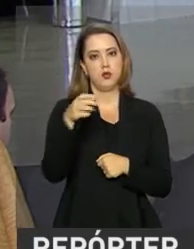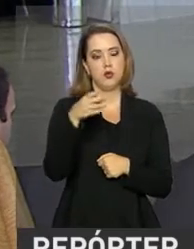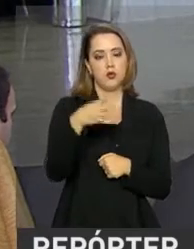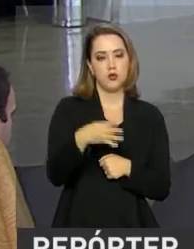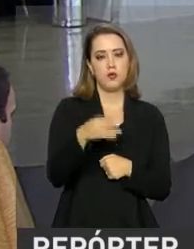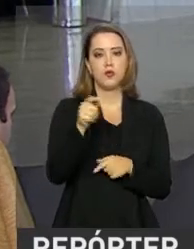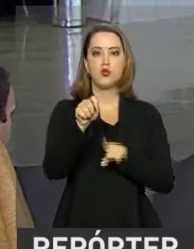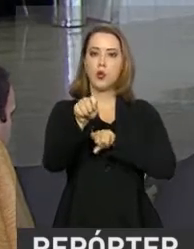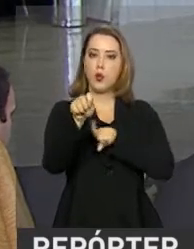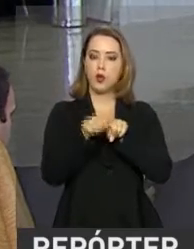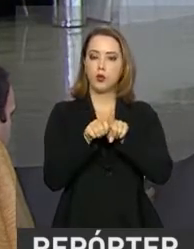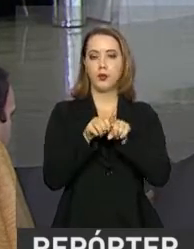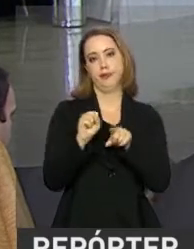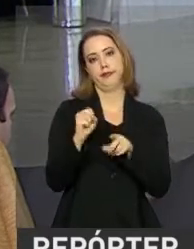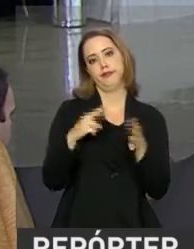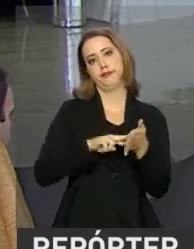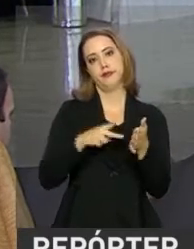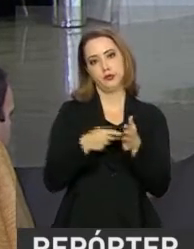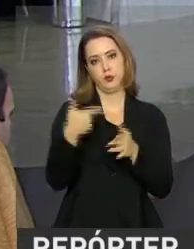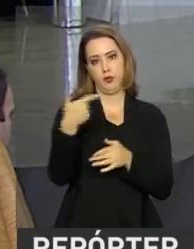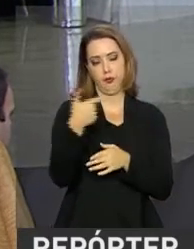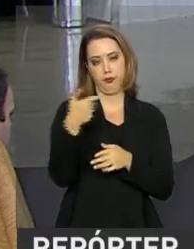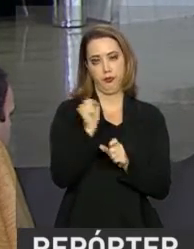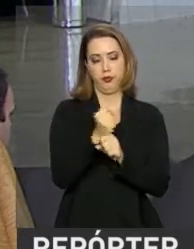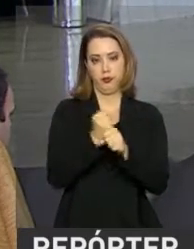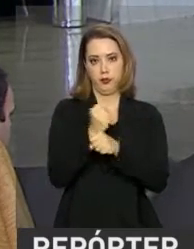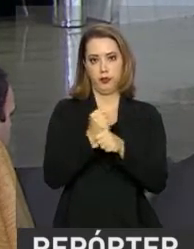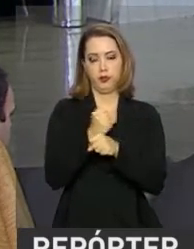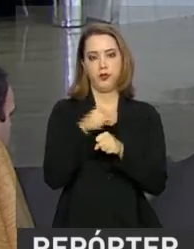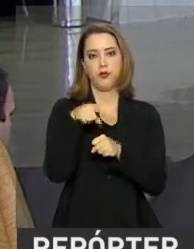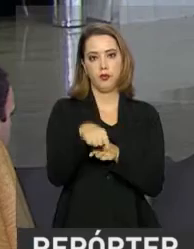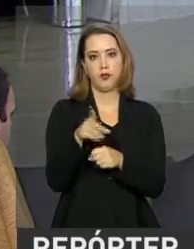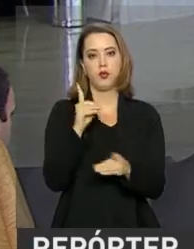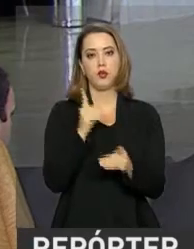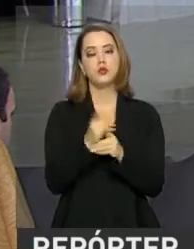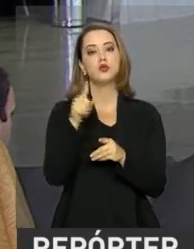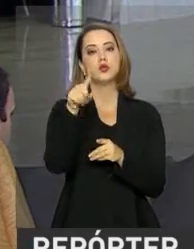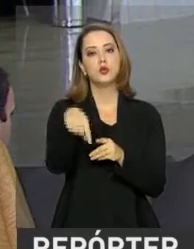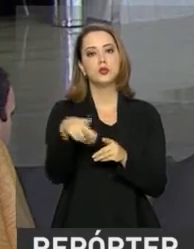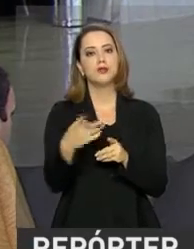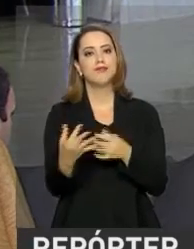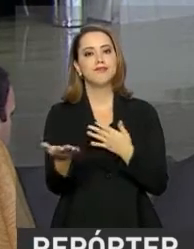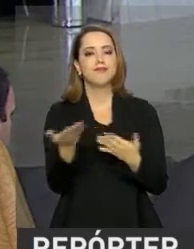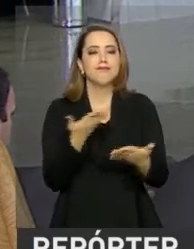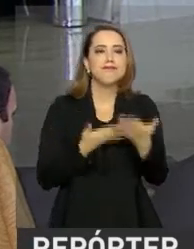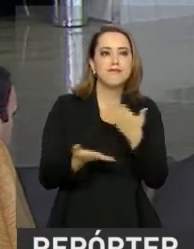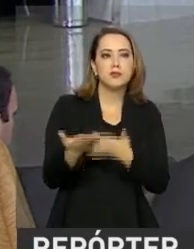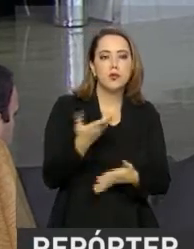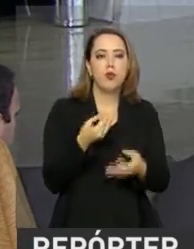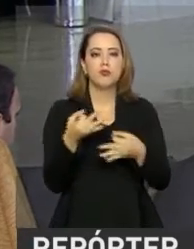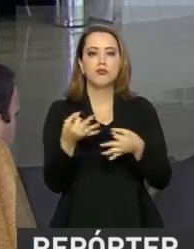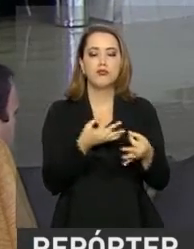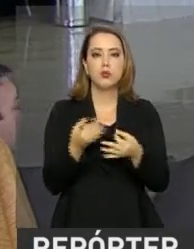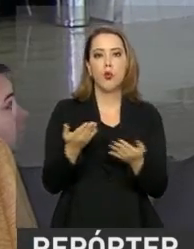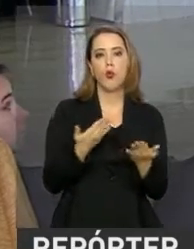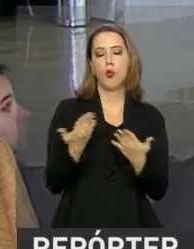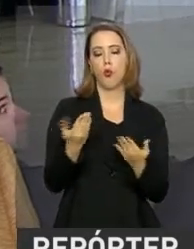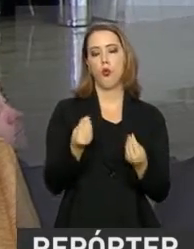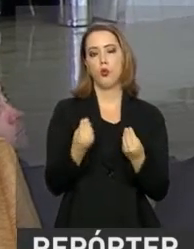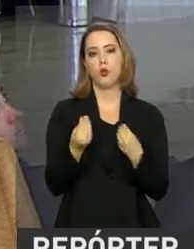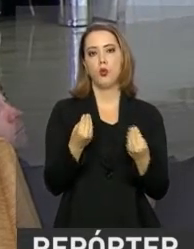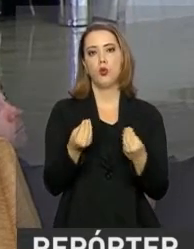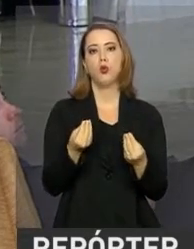anos esses encontros aqui em brasília hoje são justamente para se chegar a uma proposta intermediária que